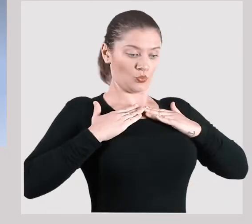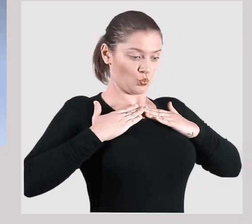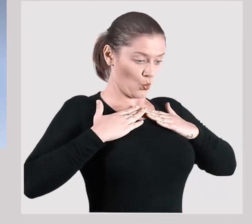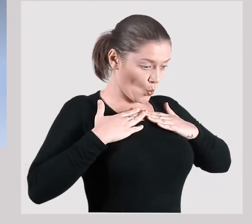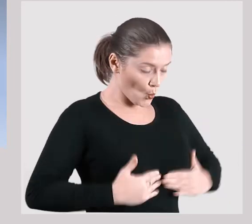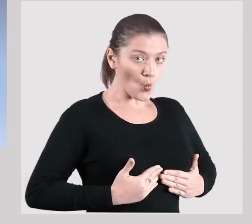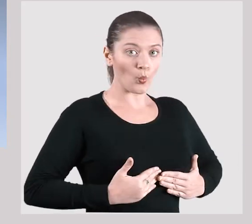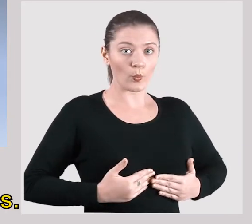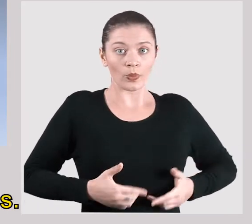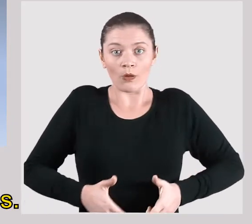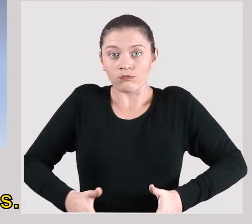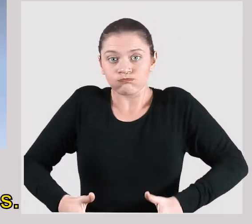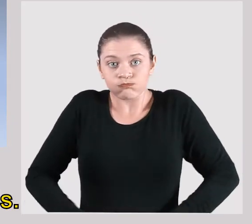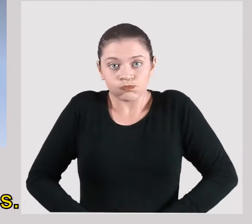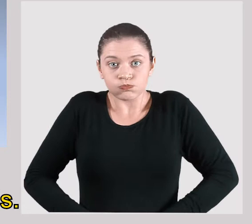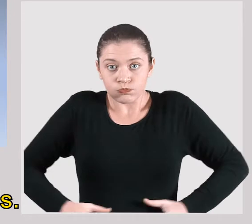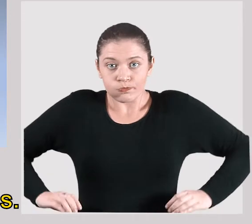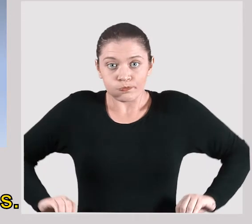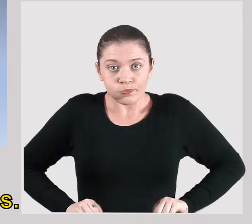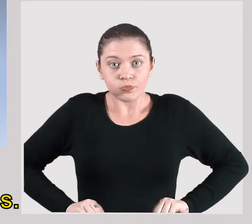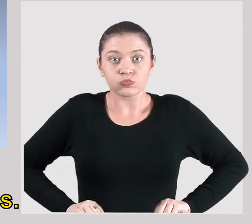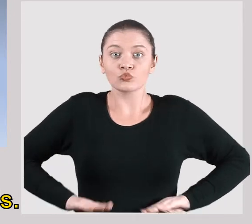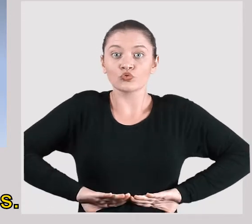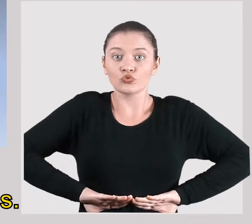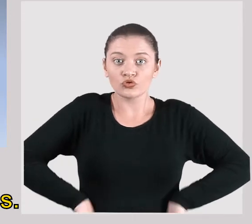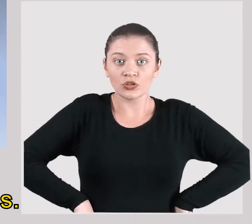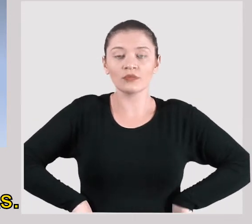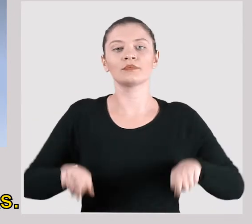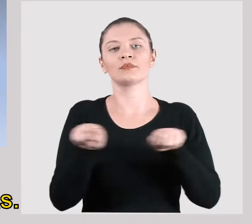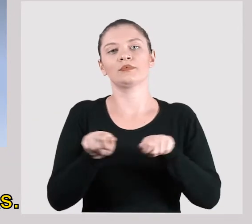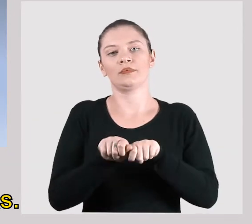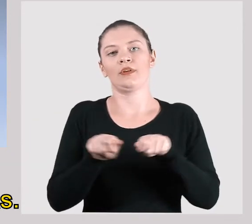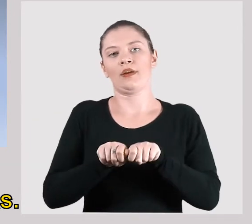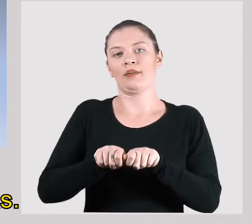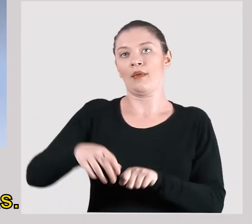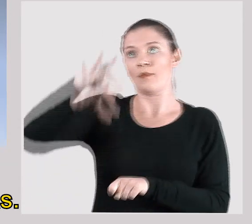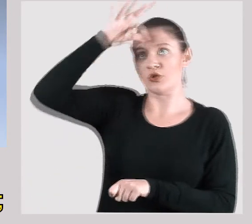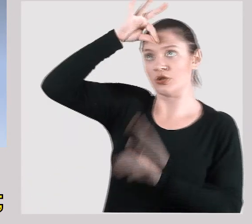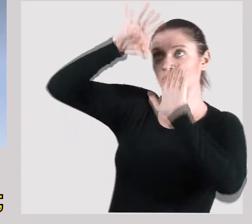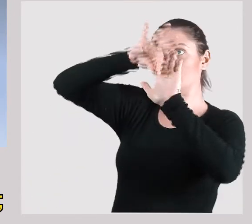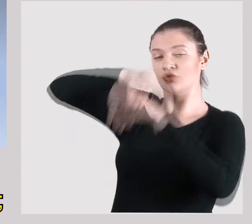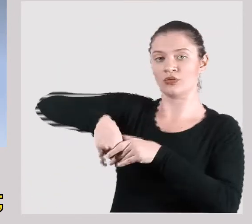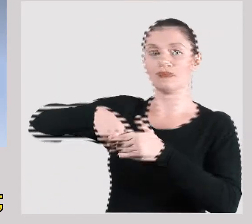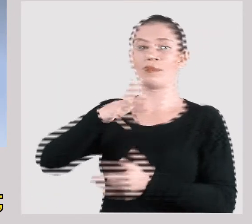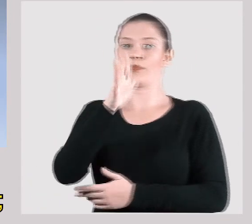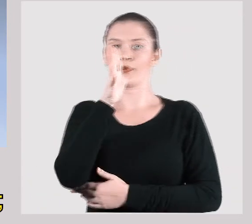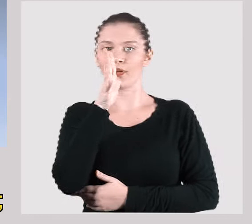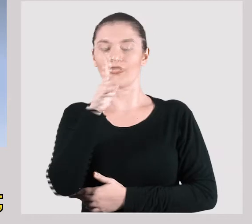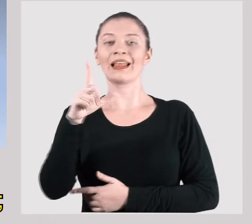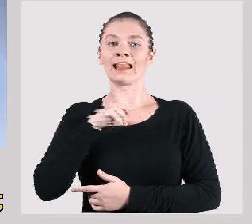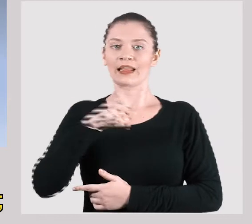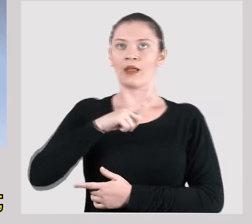útero, tira os ovários, tira a vagina e faz um novo pênis. O novo pênis tem 2 maneiras, tem uma que é esticando